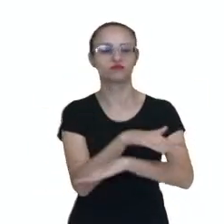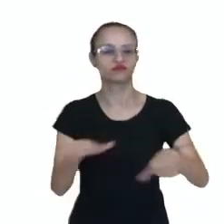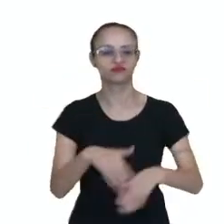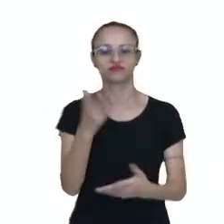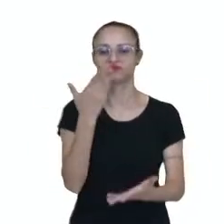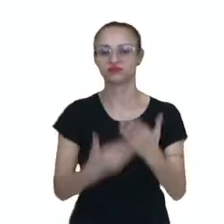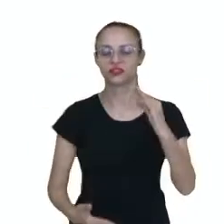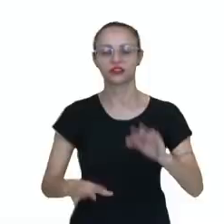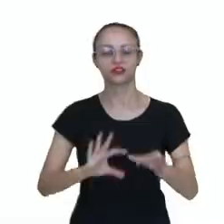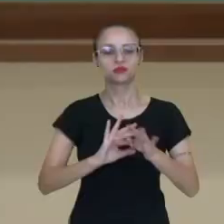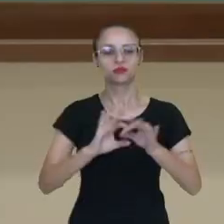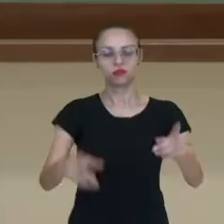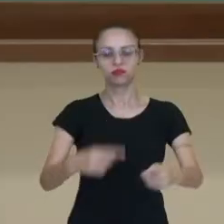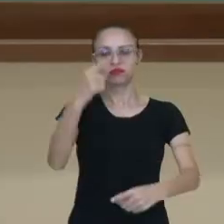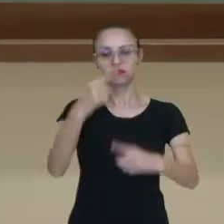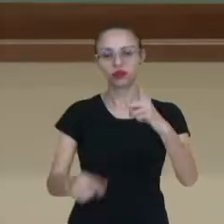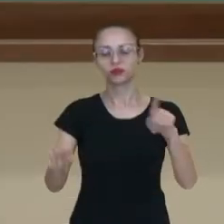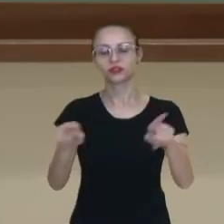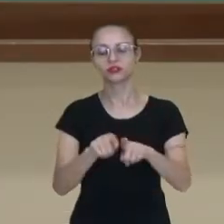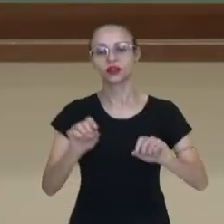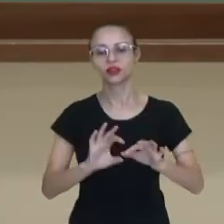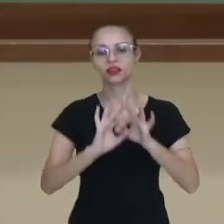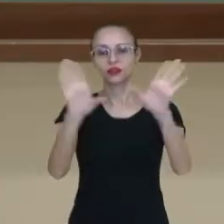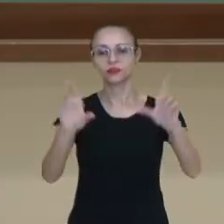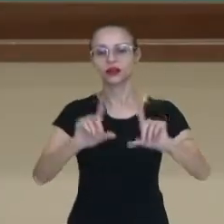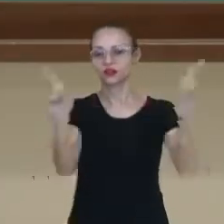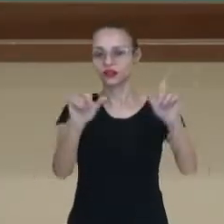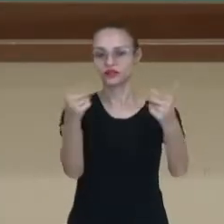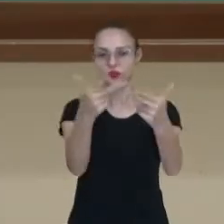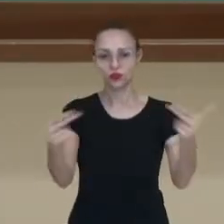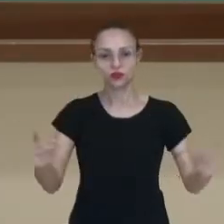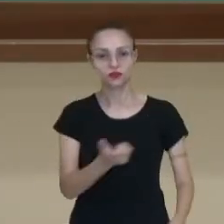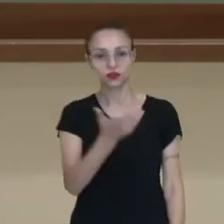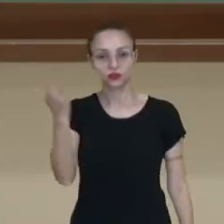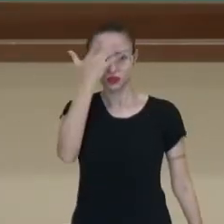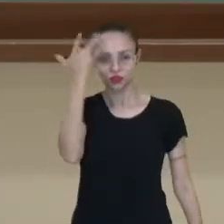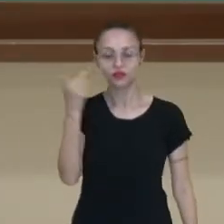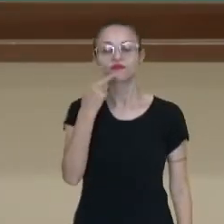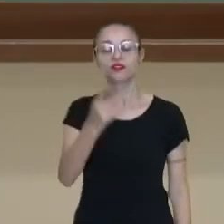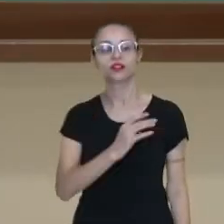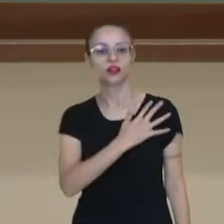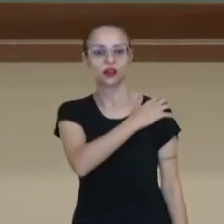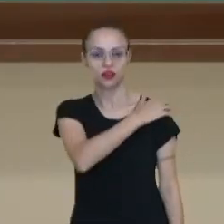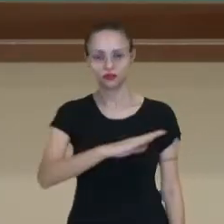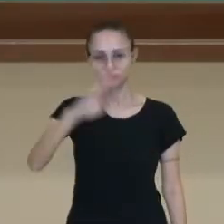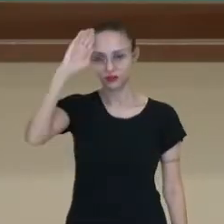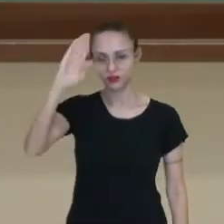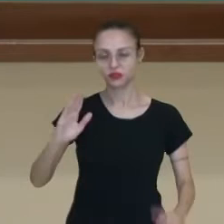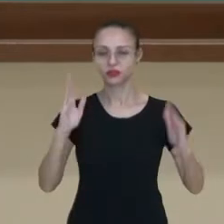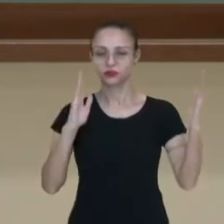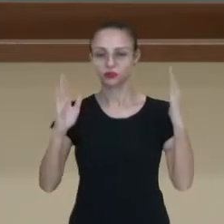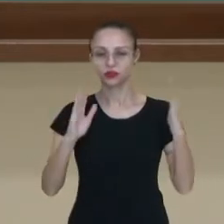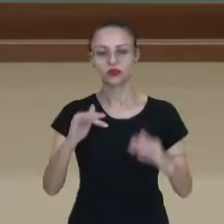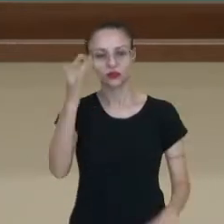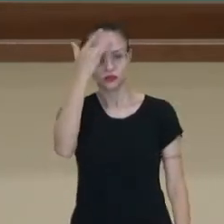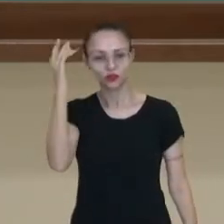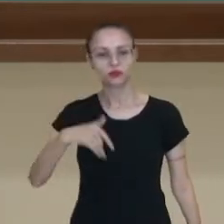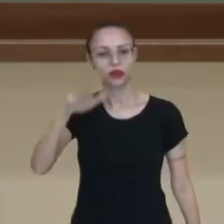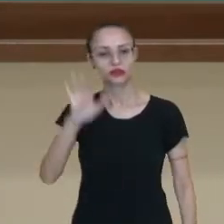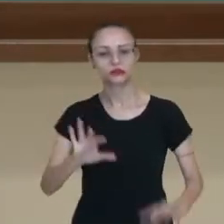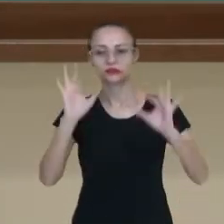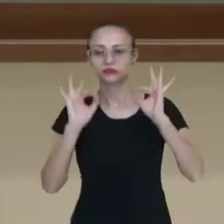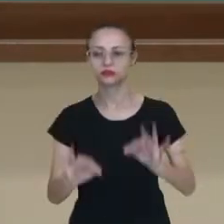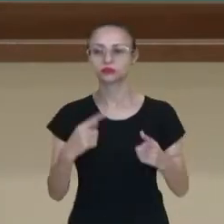você perde a liberdade de imprensa. Muitas pessoas falam que na época da ditadura militar ela era mais honesta porque você não